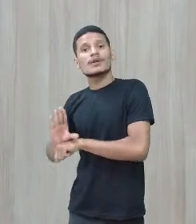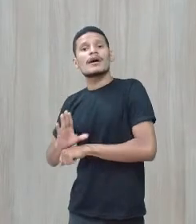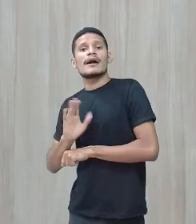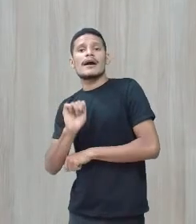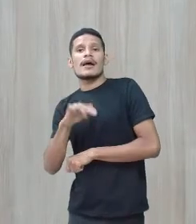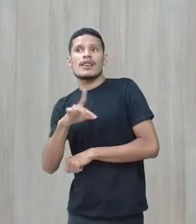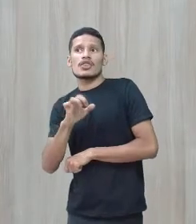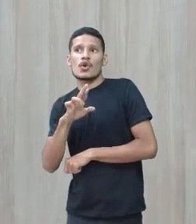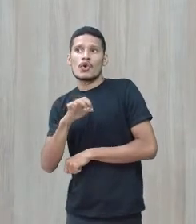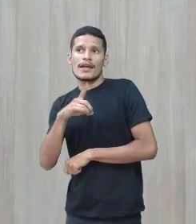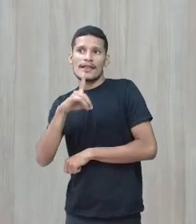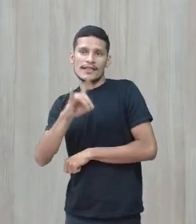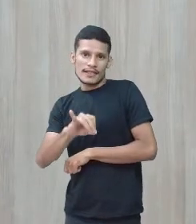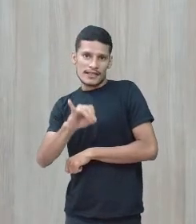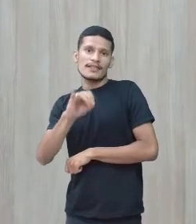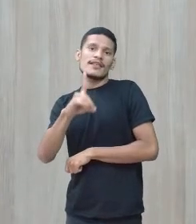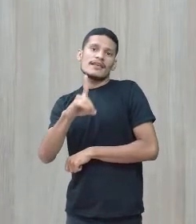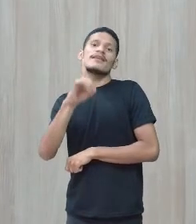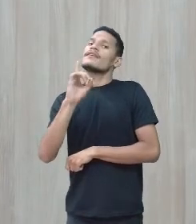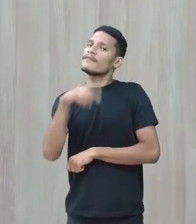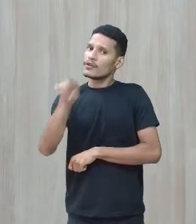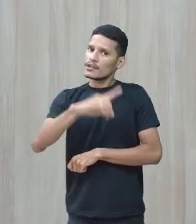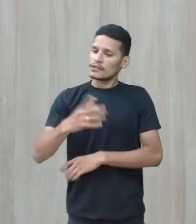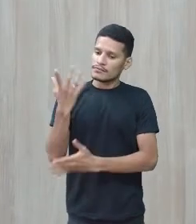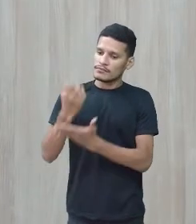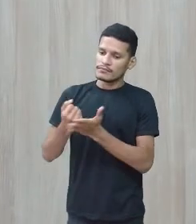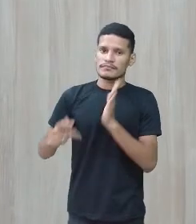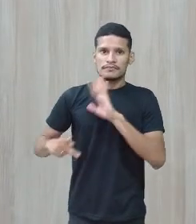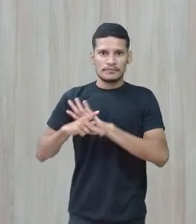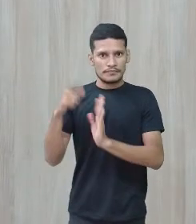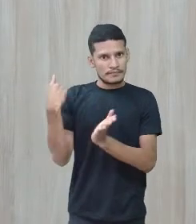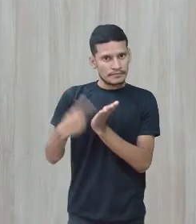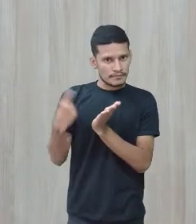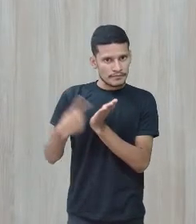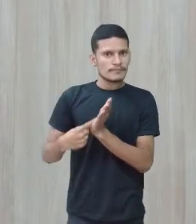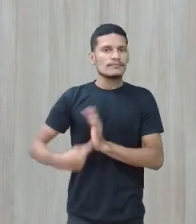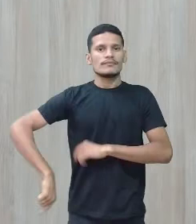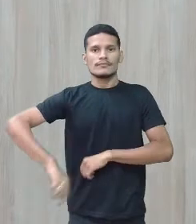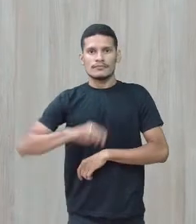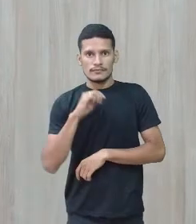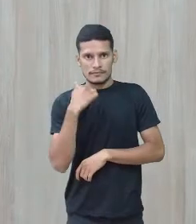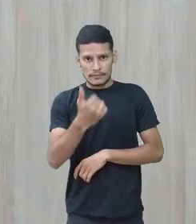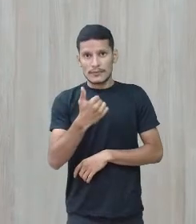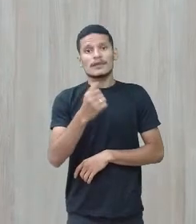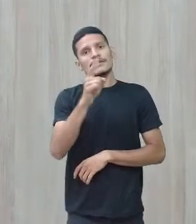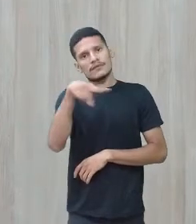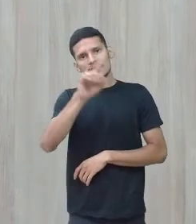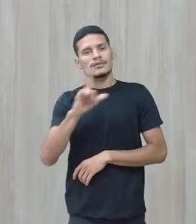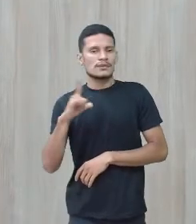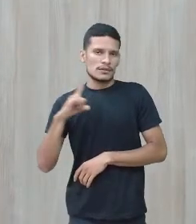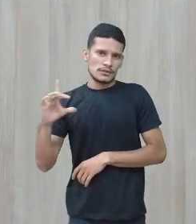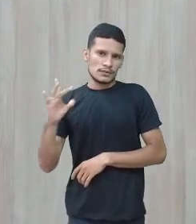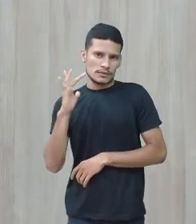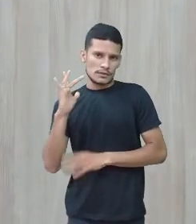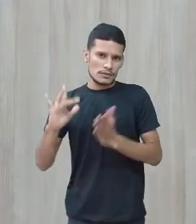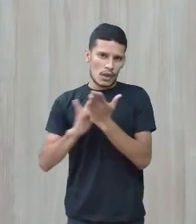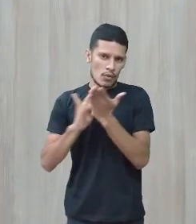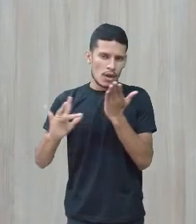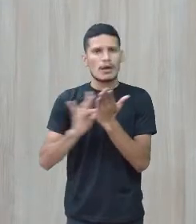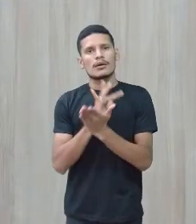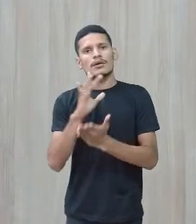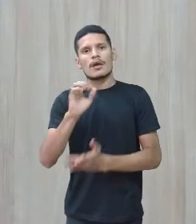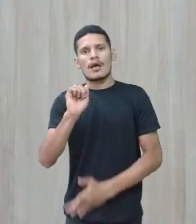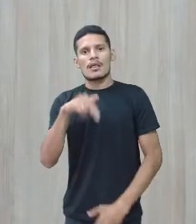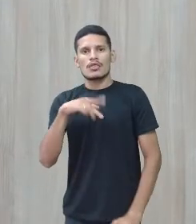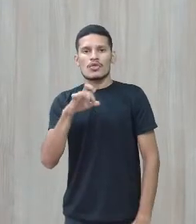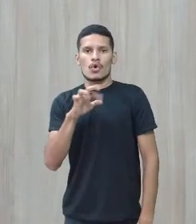lado esquerdo para vocês fazerem um download aí. Então, se você tem um celular Android, vai lá, aponta a câmera lá na televisão,